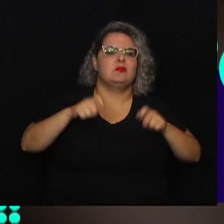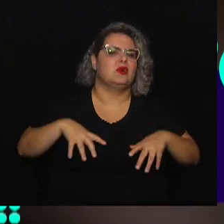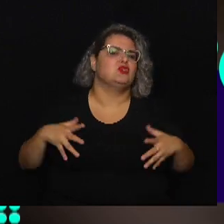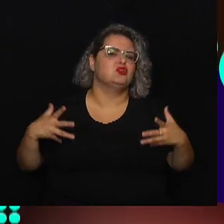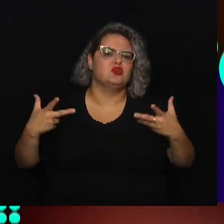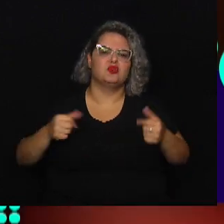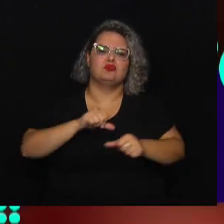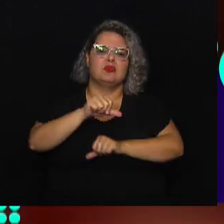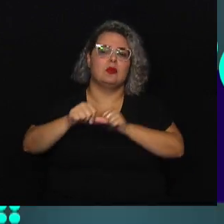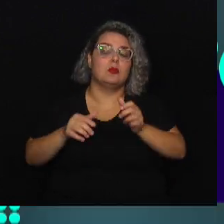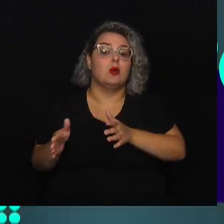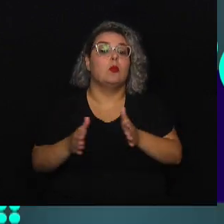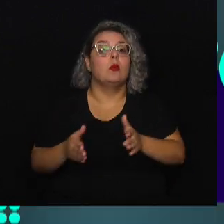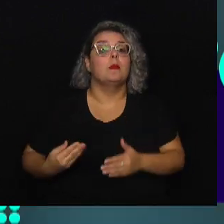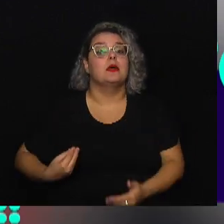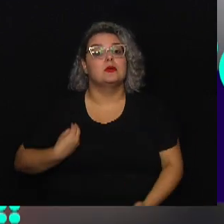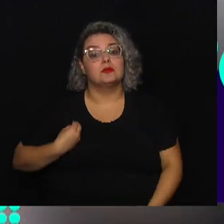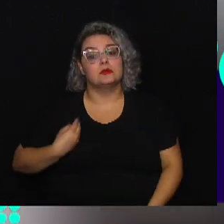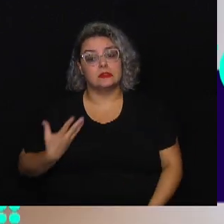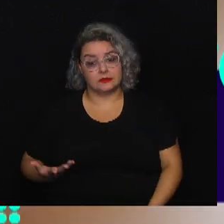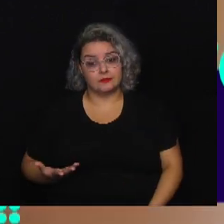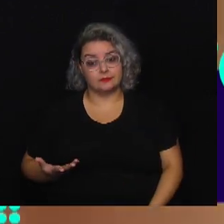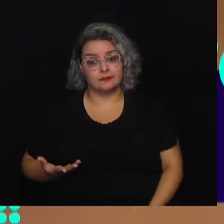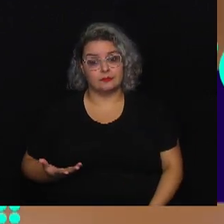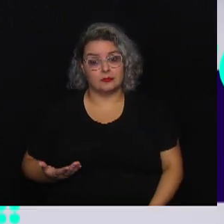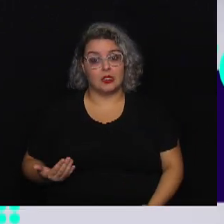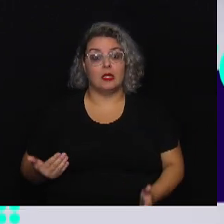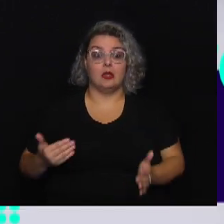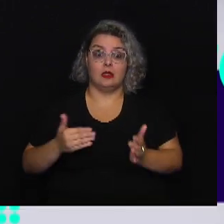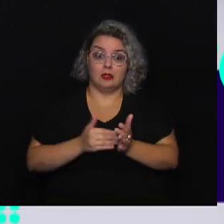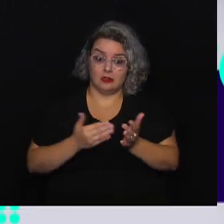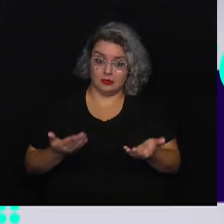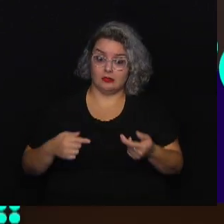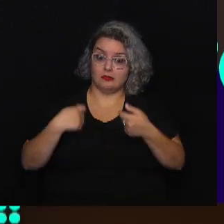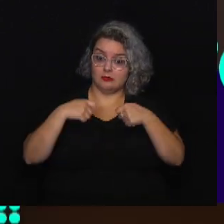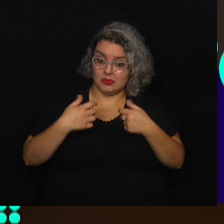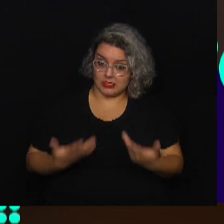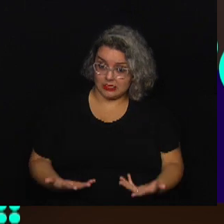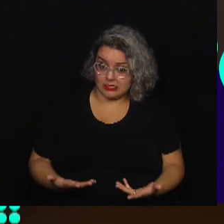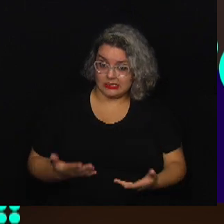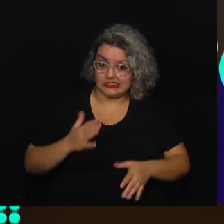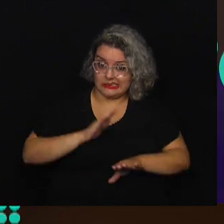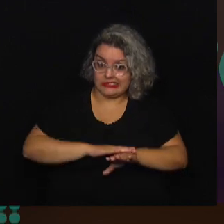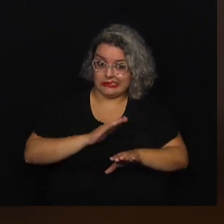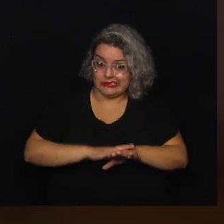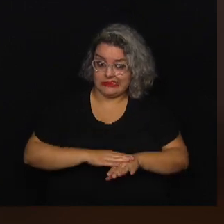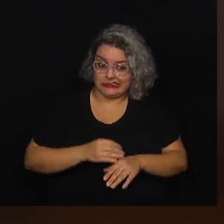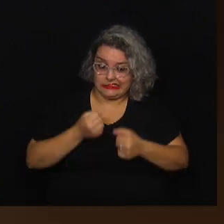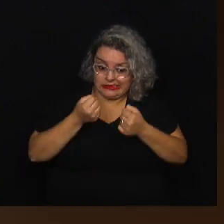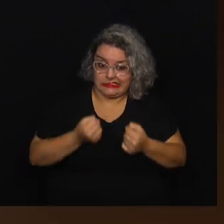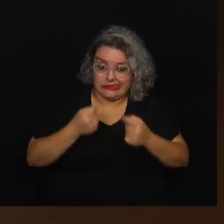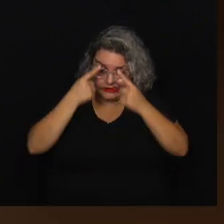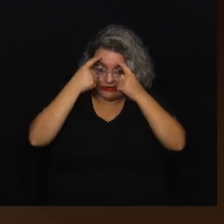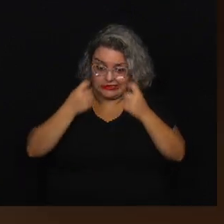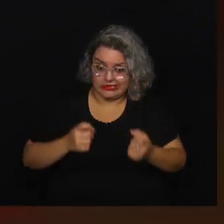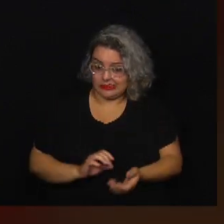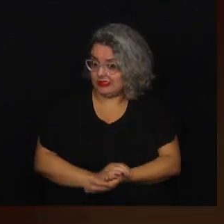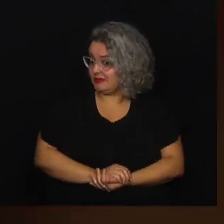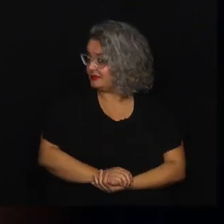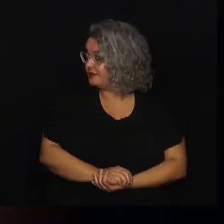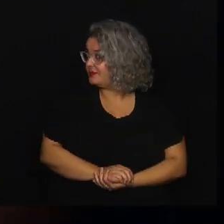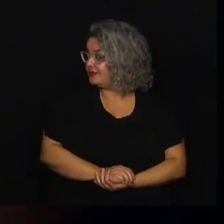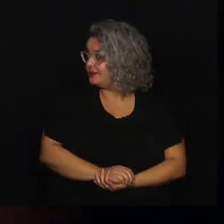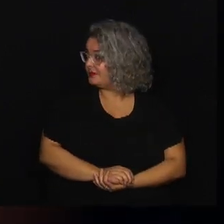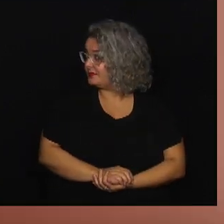mudar o cenário de sua vida, nem que para isso sejam necessárias medidas drásticas e violentas. We're looking for someone with